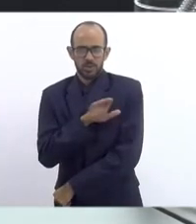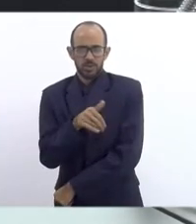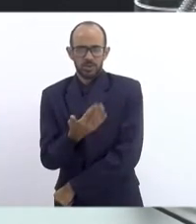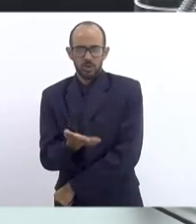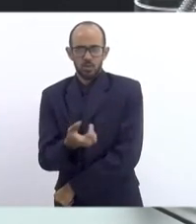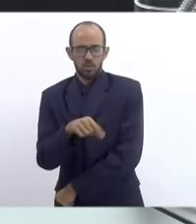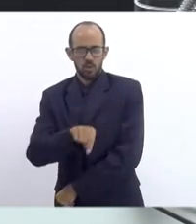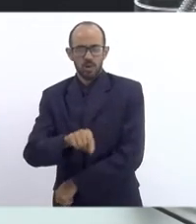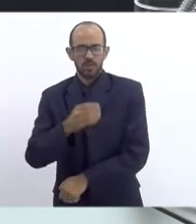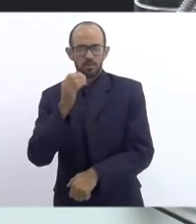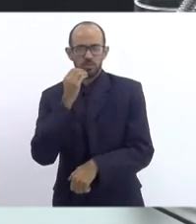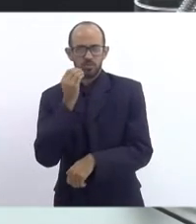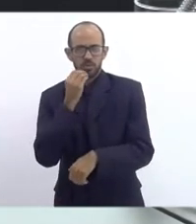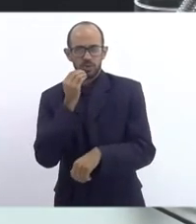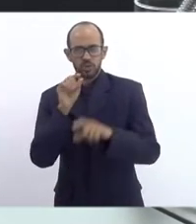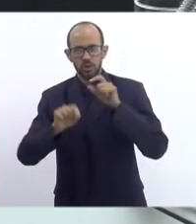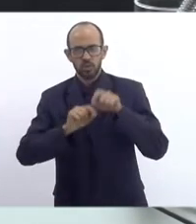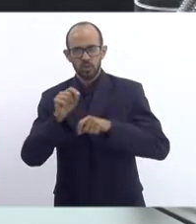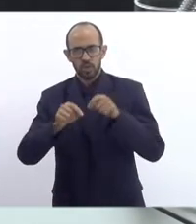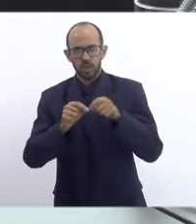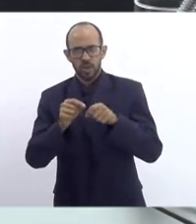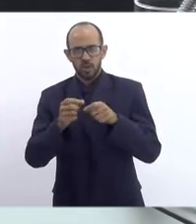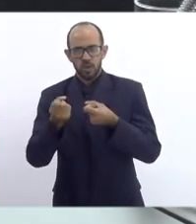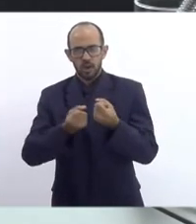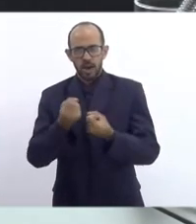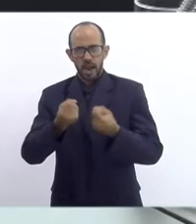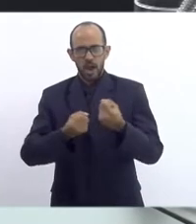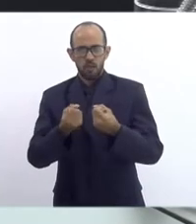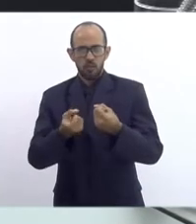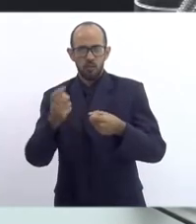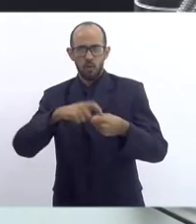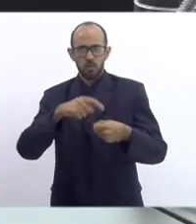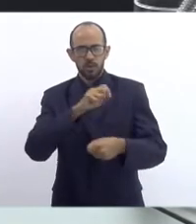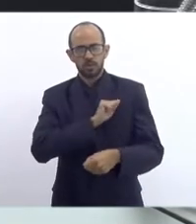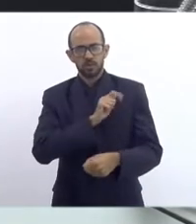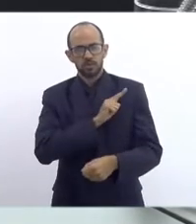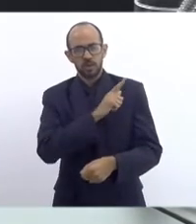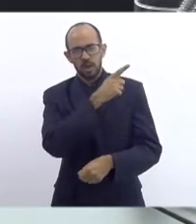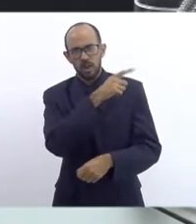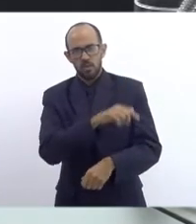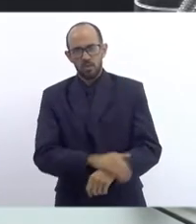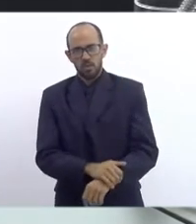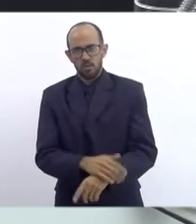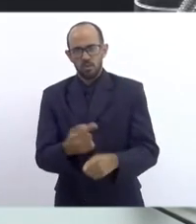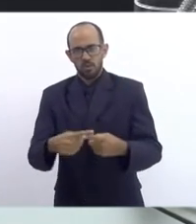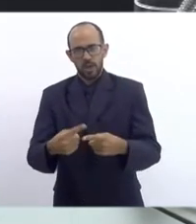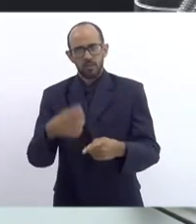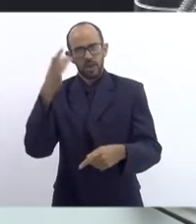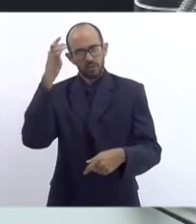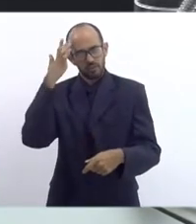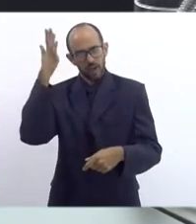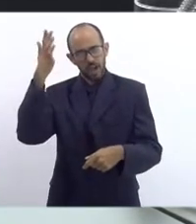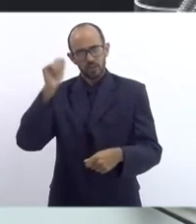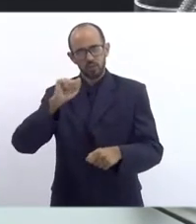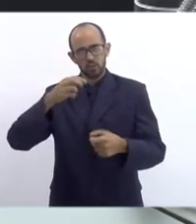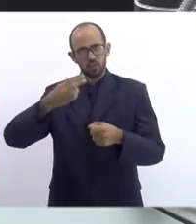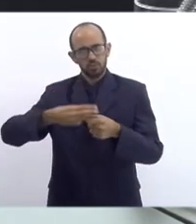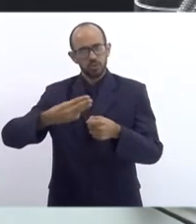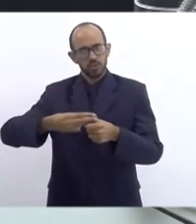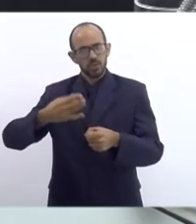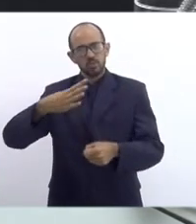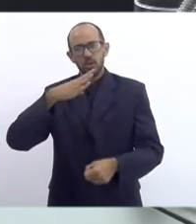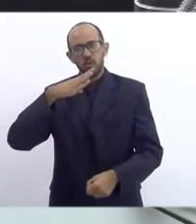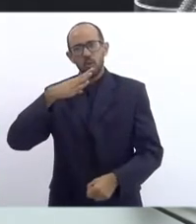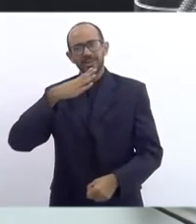facultar essa hipótese, porque você tem mais facilidade de acesso no seu município de origem, e não no seu,